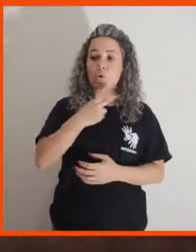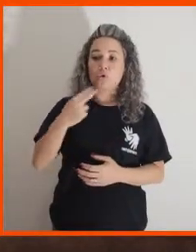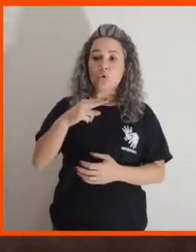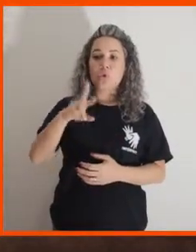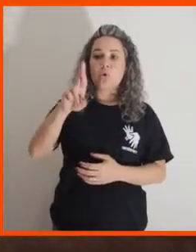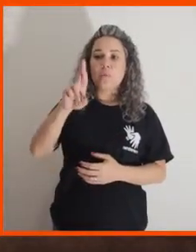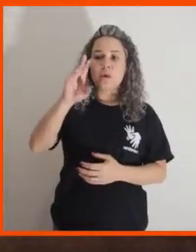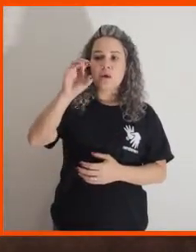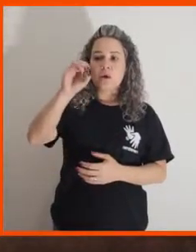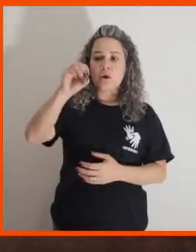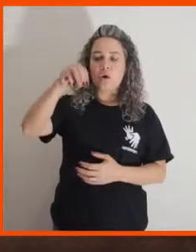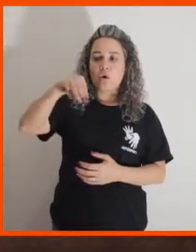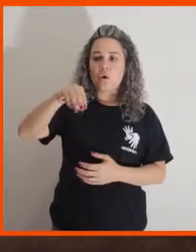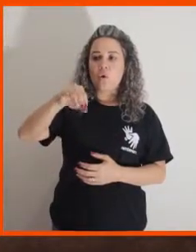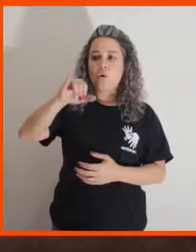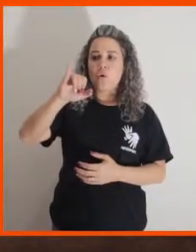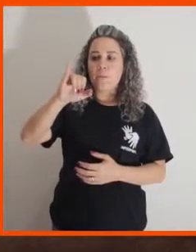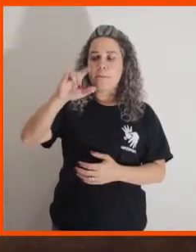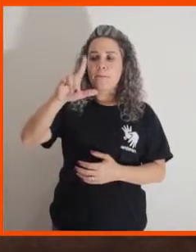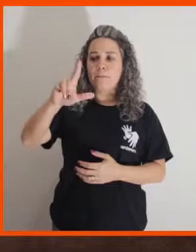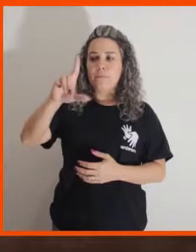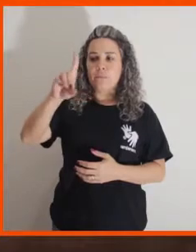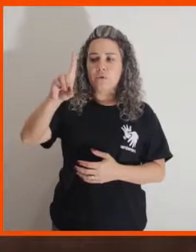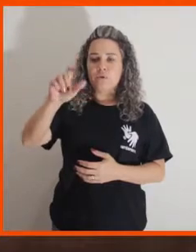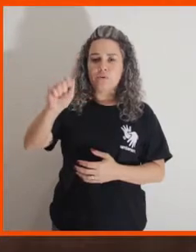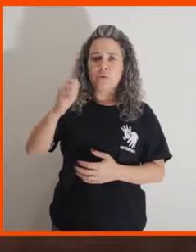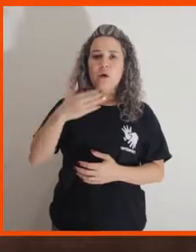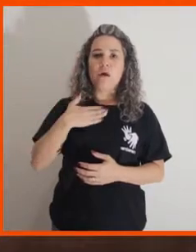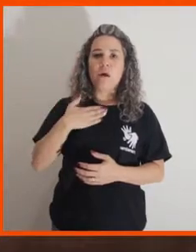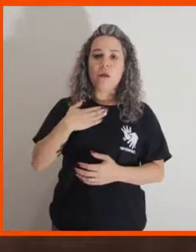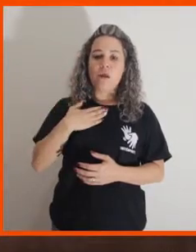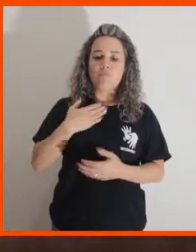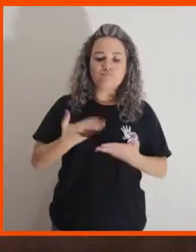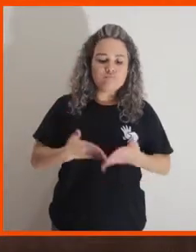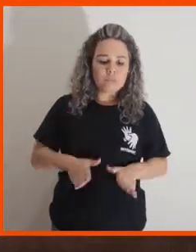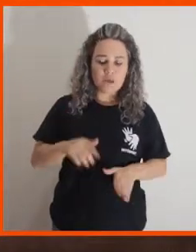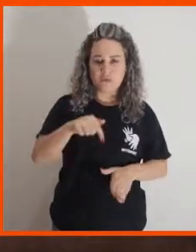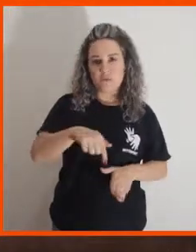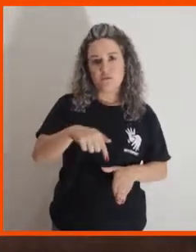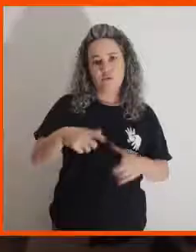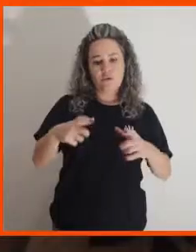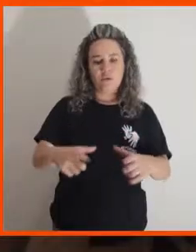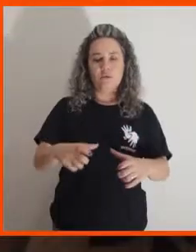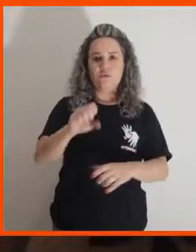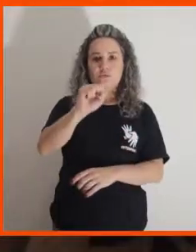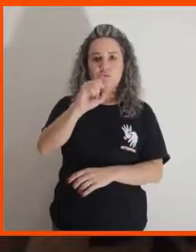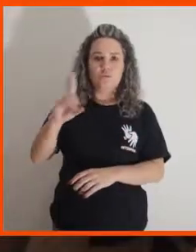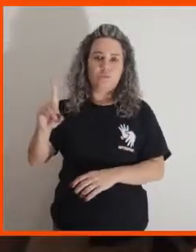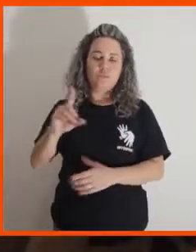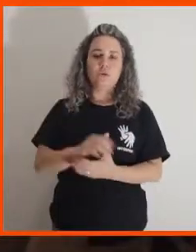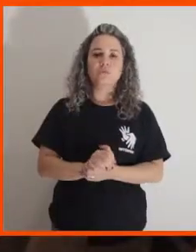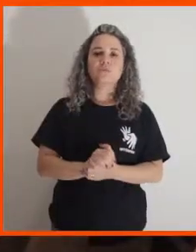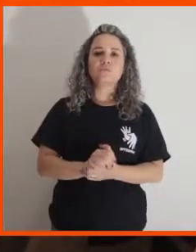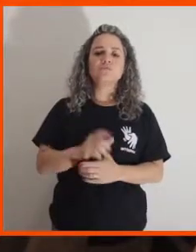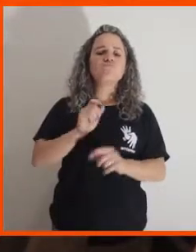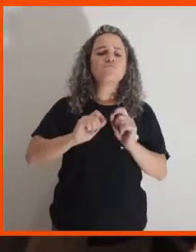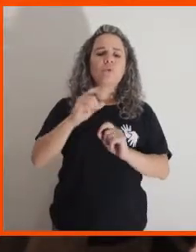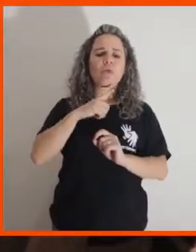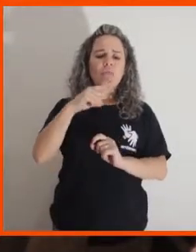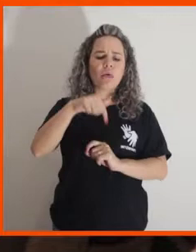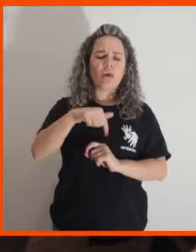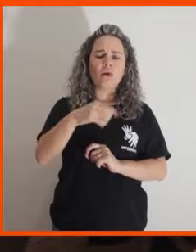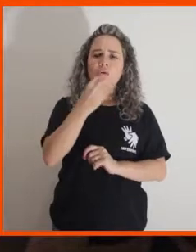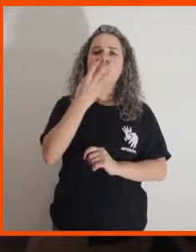de Fátima Silva de Oliveira. Sou moradora desse povoado lindo desde o meu nascimento. O que tem de bom aqui na comunidade? E